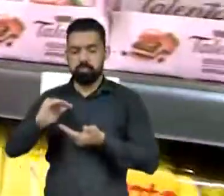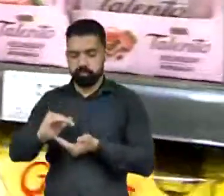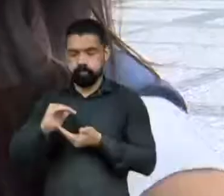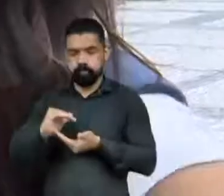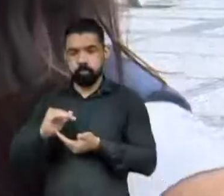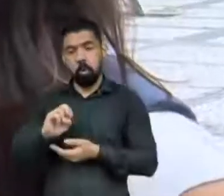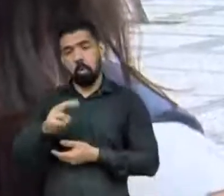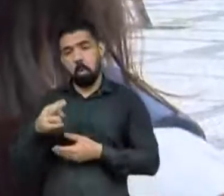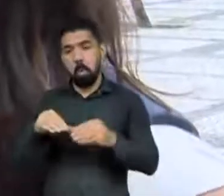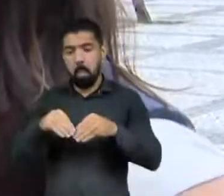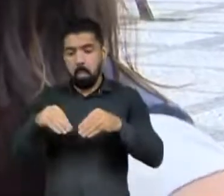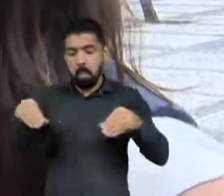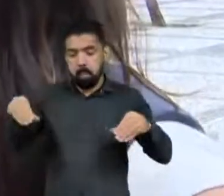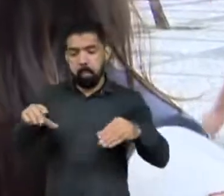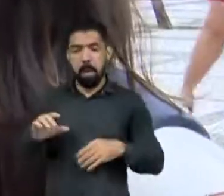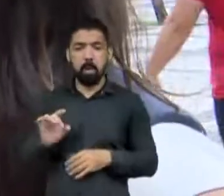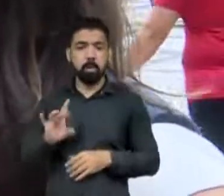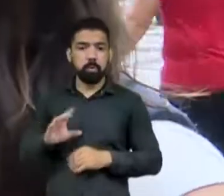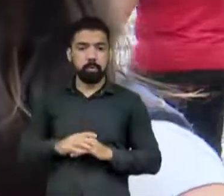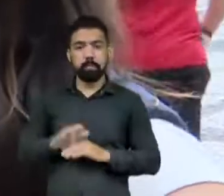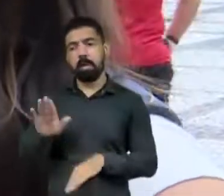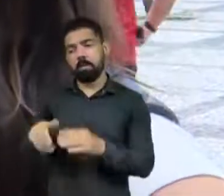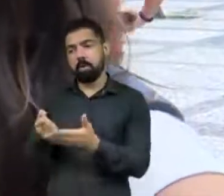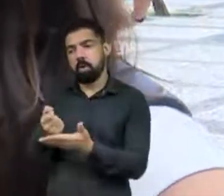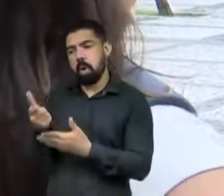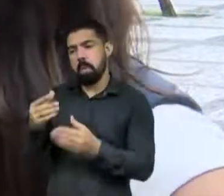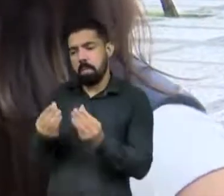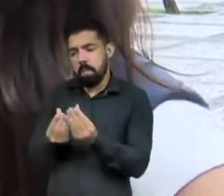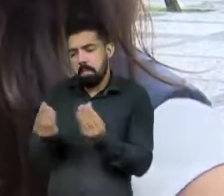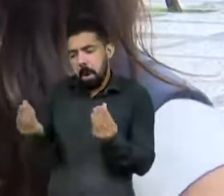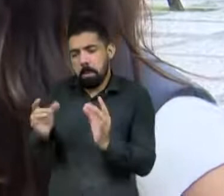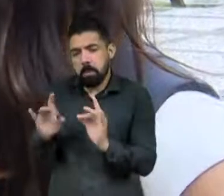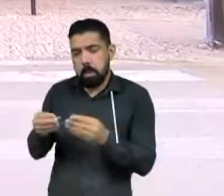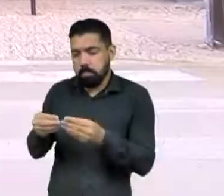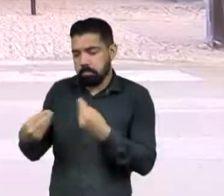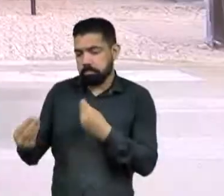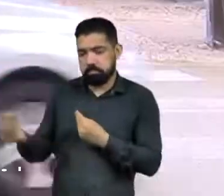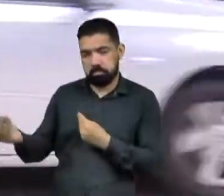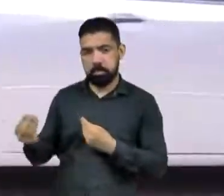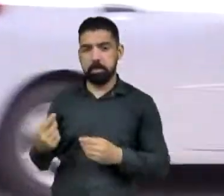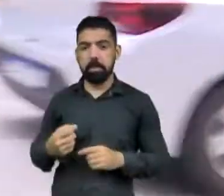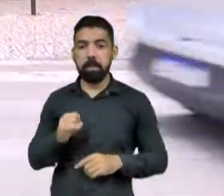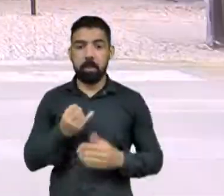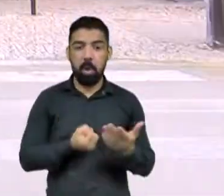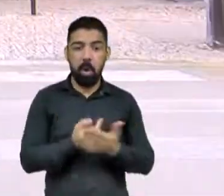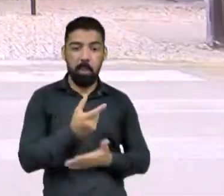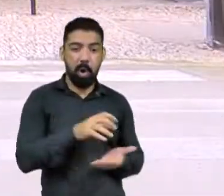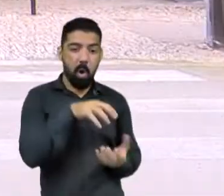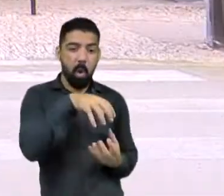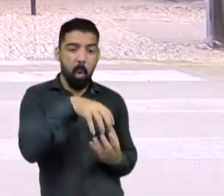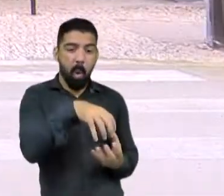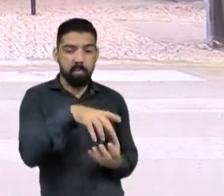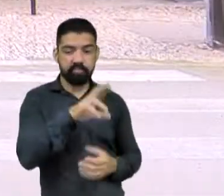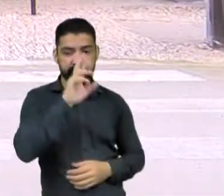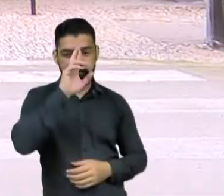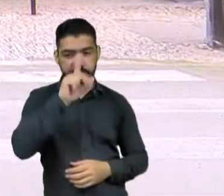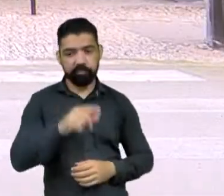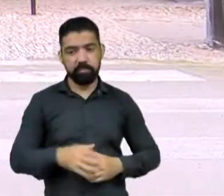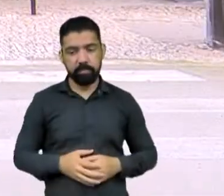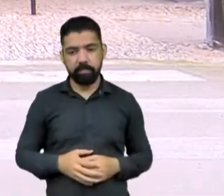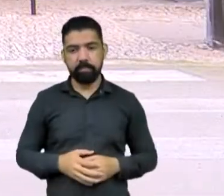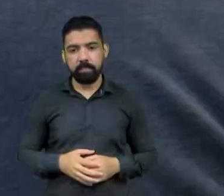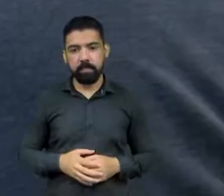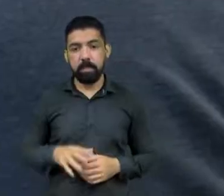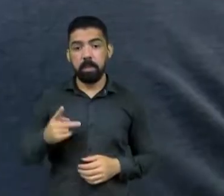do produto. Às vezes compensa mais assim comprar uma barrinha, dividir, porque realmente... O Procon realizou uma pesquisa entre os meses de